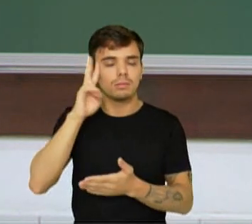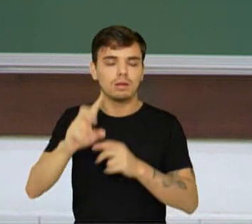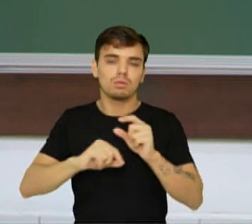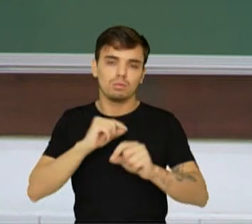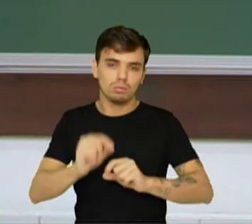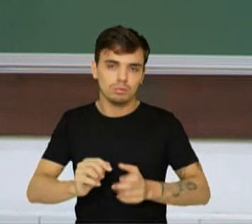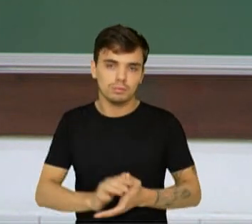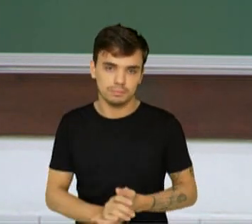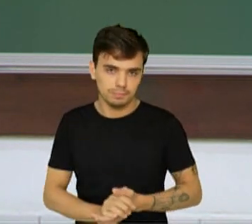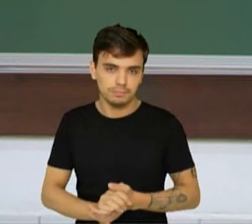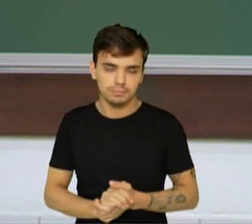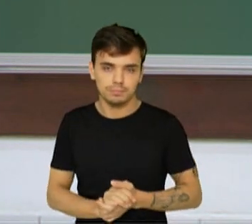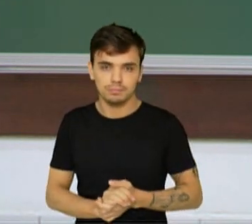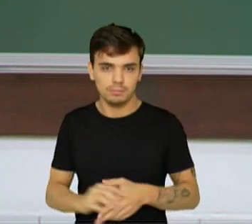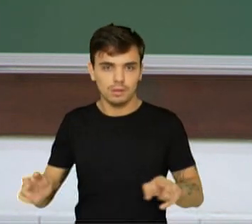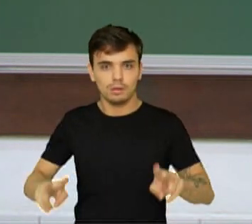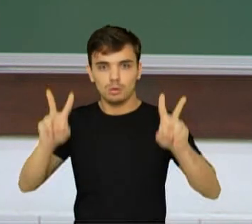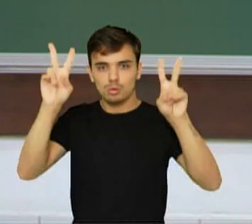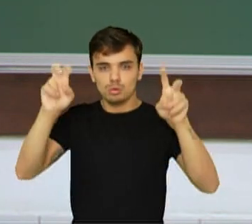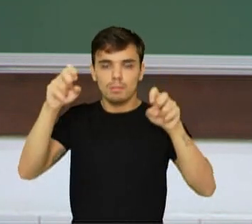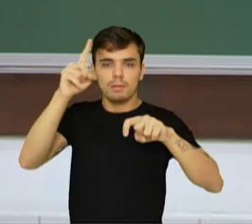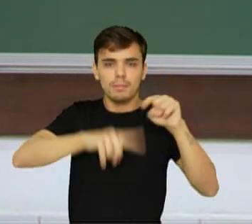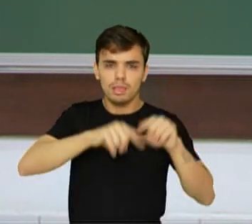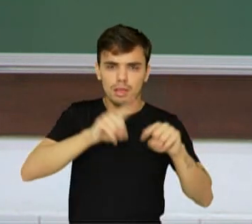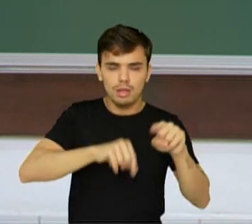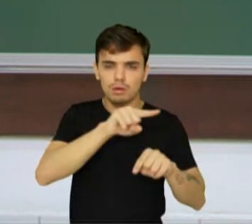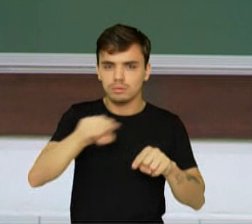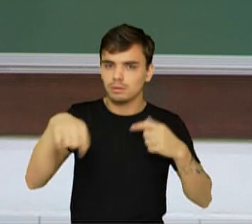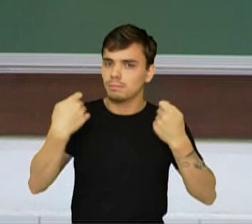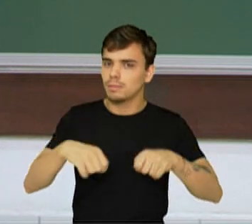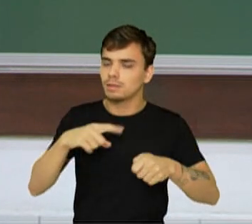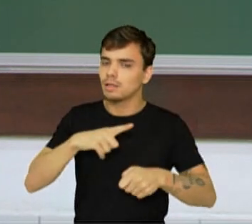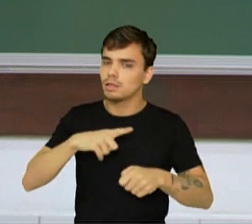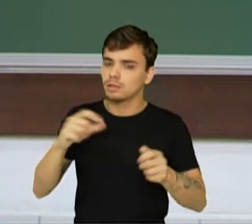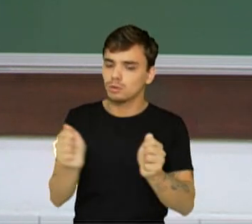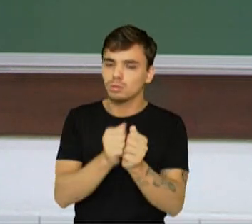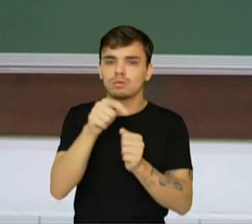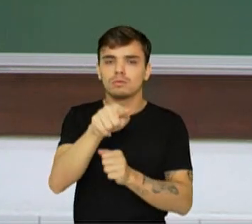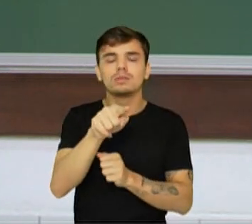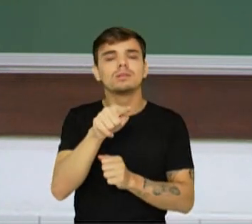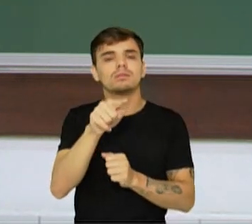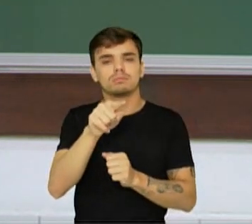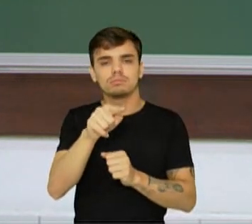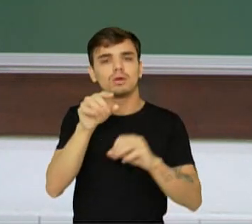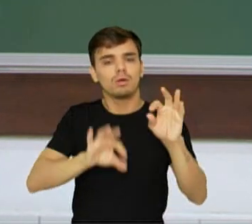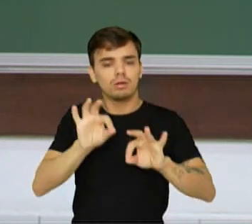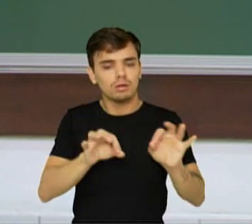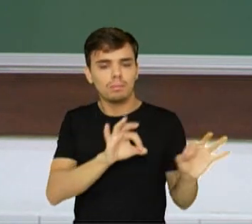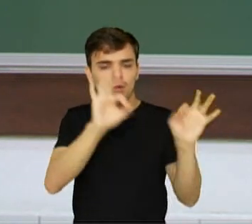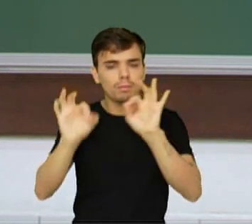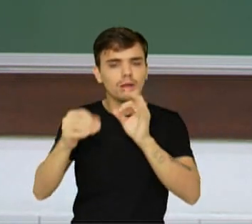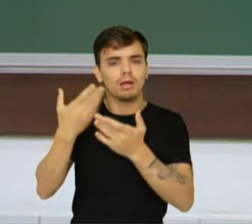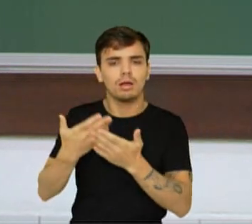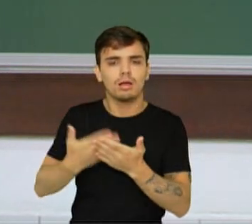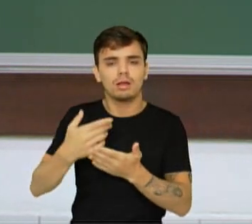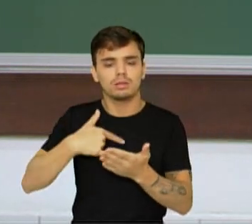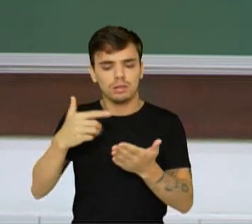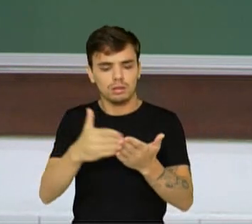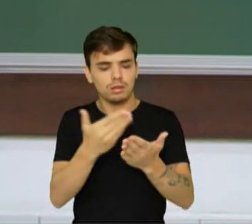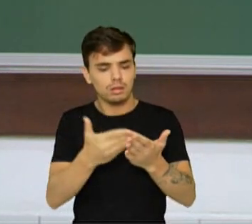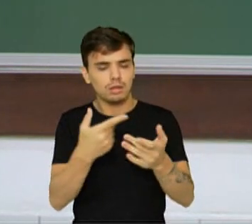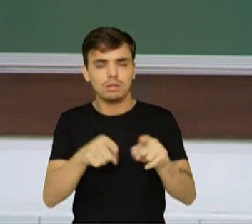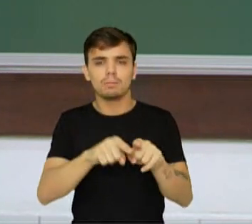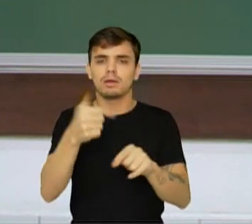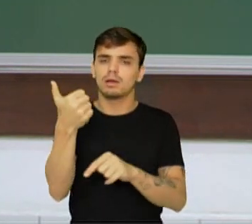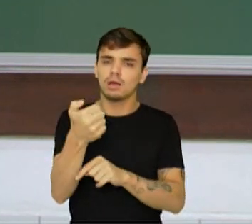então também a respeito do material que vocês devem ter aí com vocês para acompanhar a aula. Tem aí o seu caderno e a